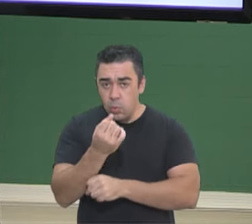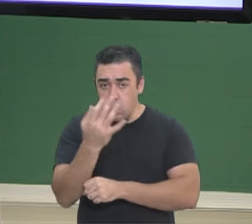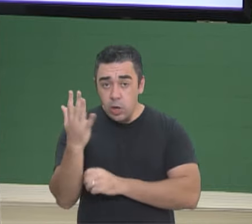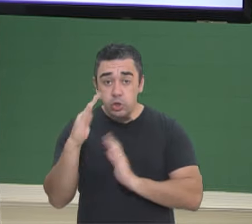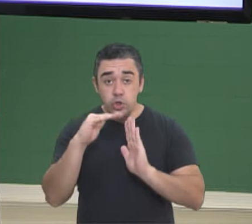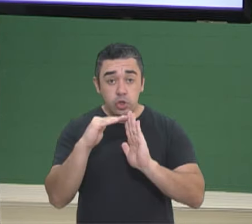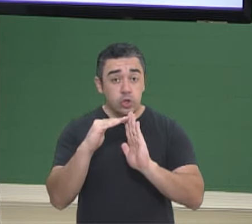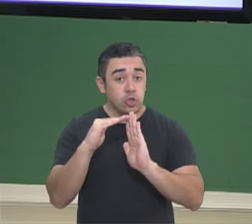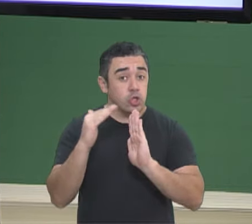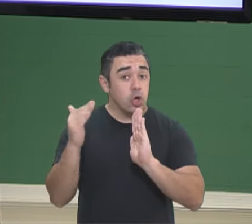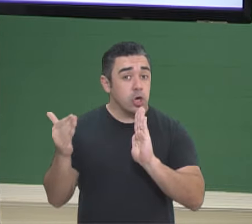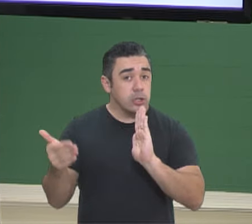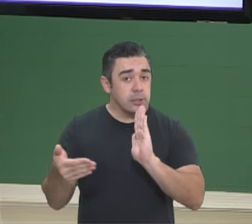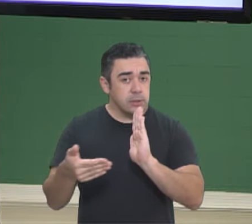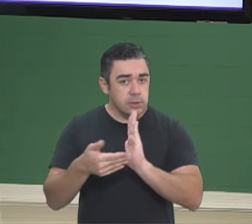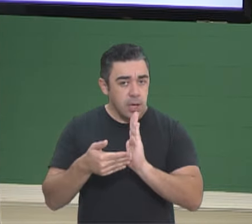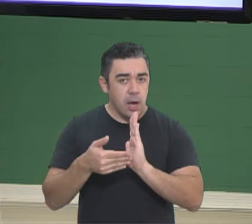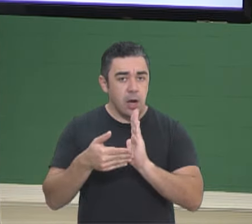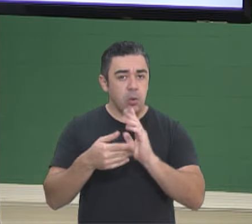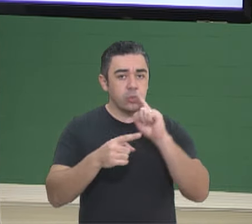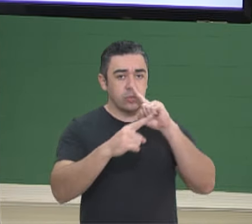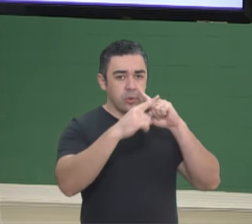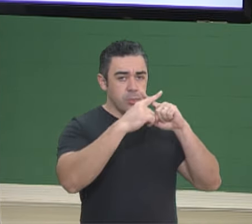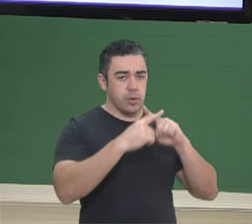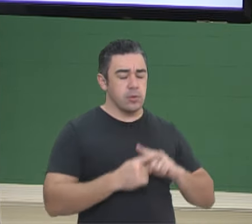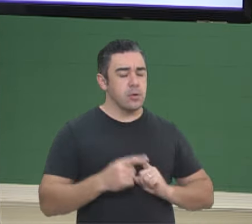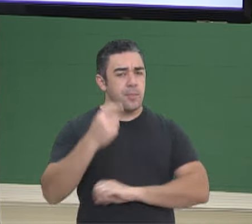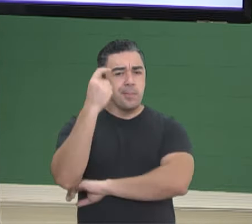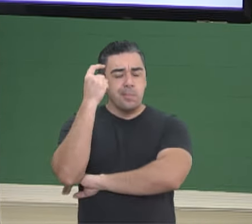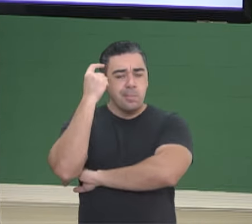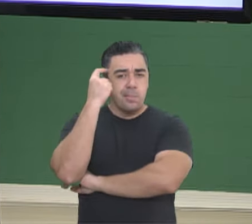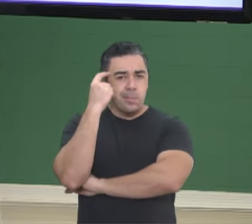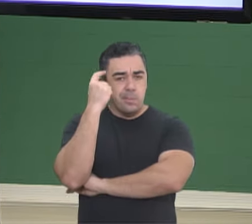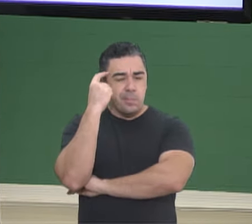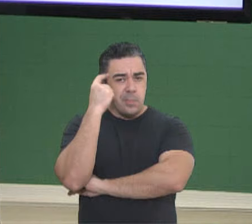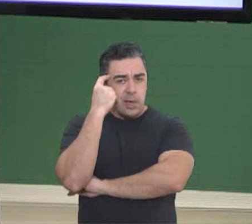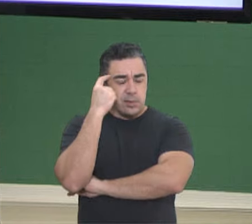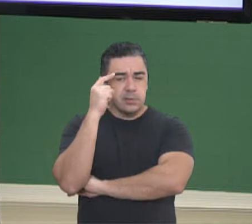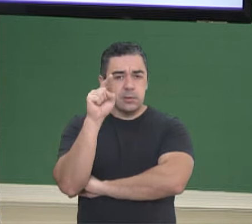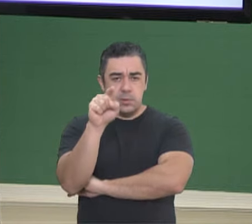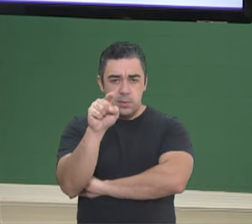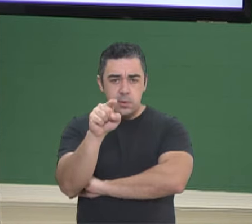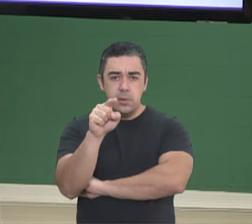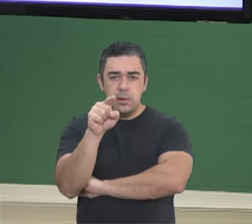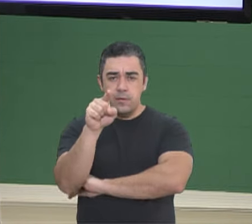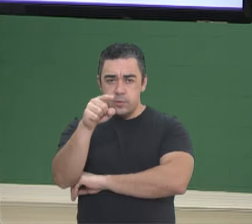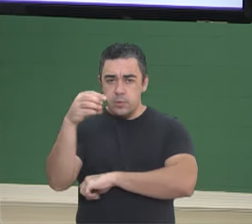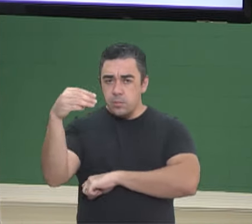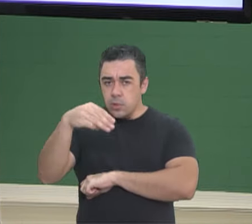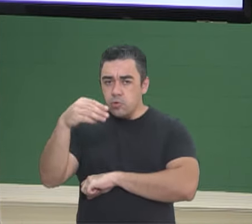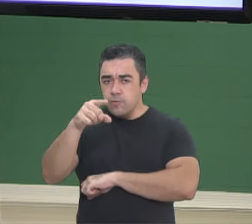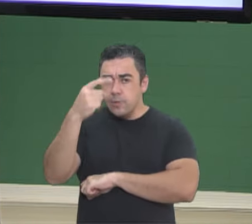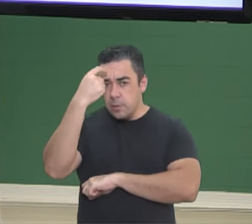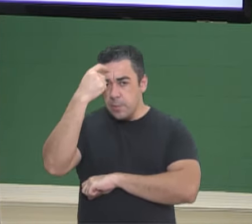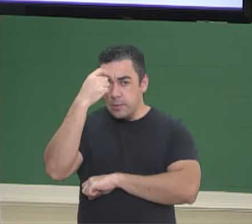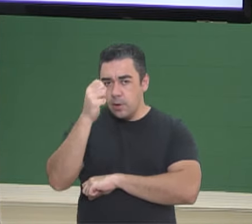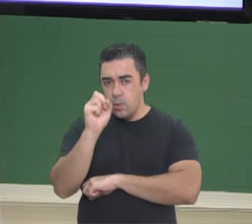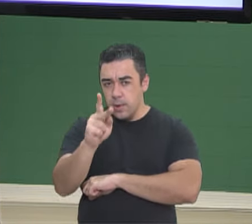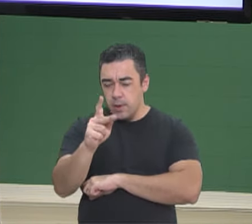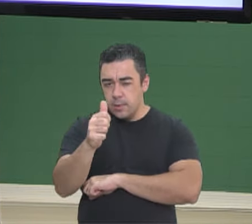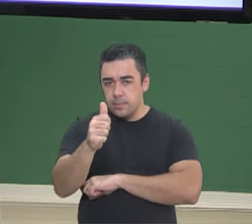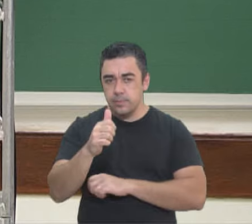ao todo nesse torneio? Vamos pensar um pouquinho? A prof vai dar uns minutinhos aí para vocês poderem pensar, tá